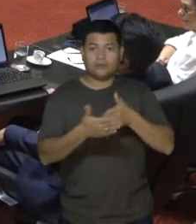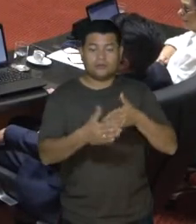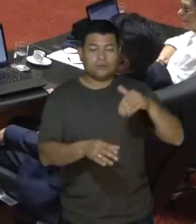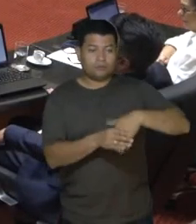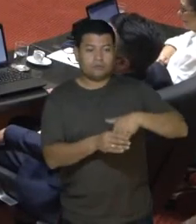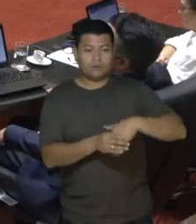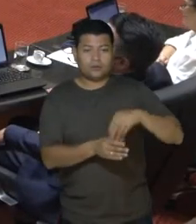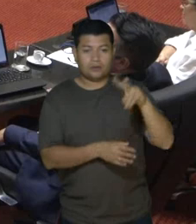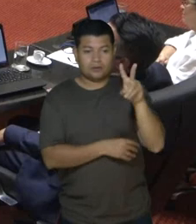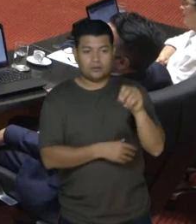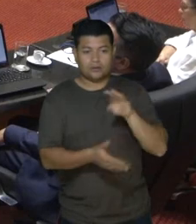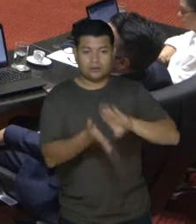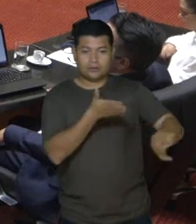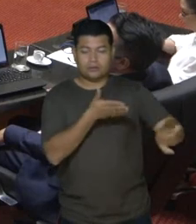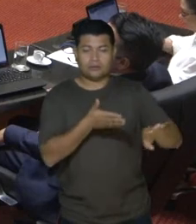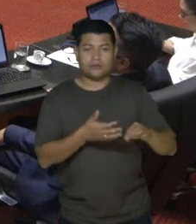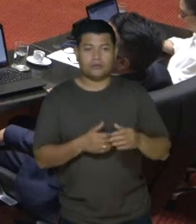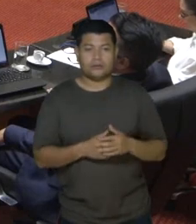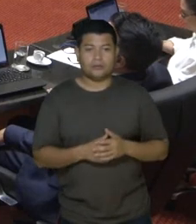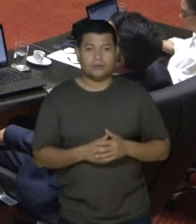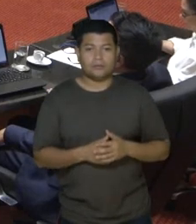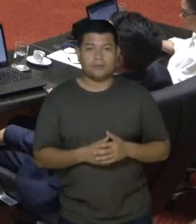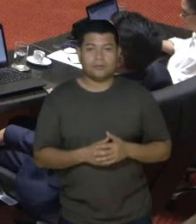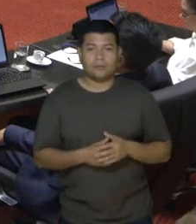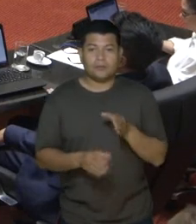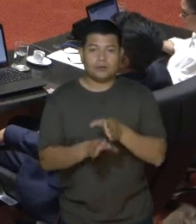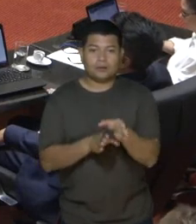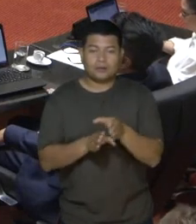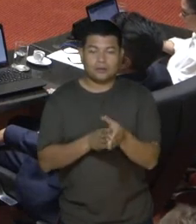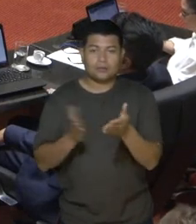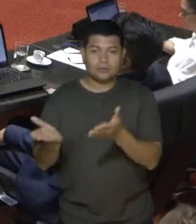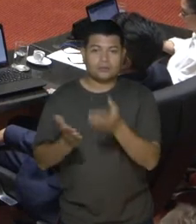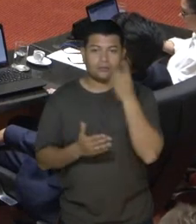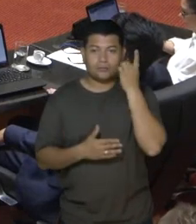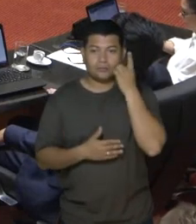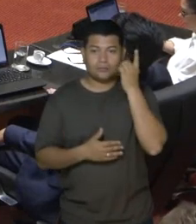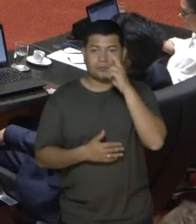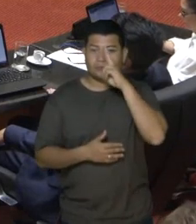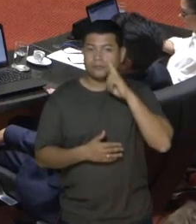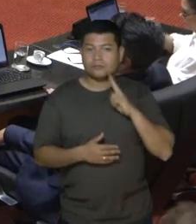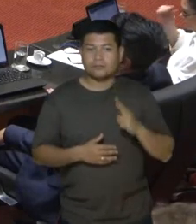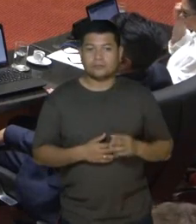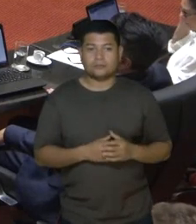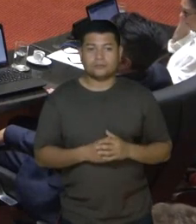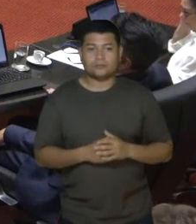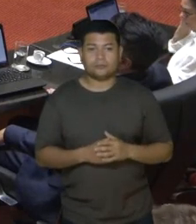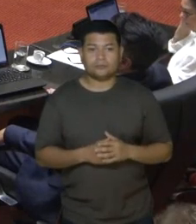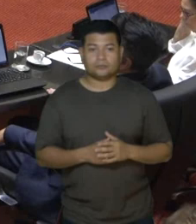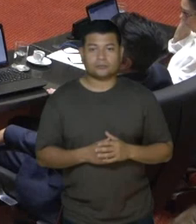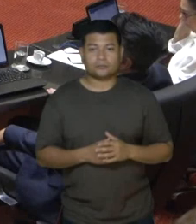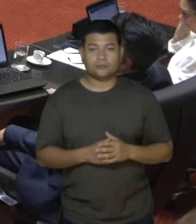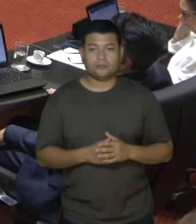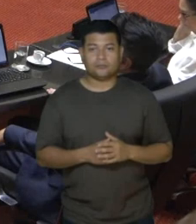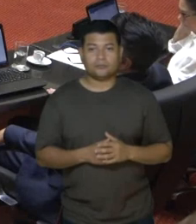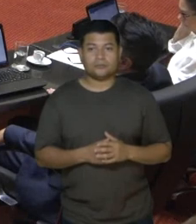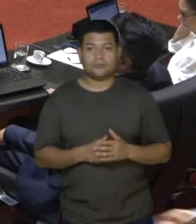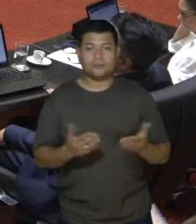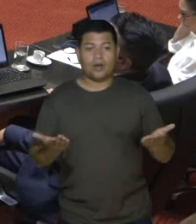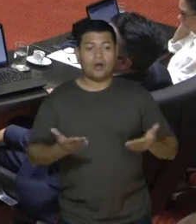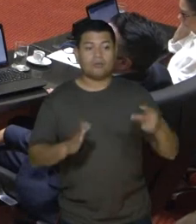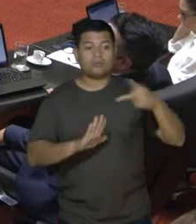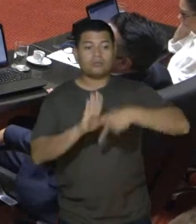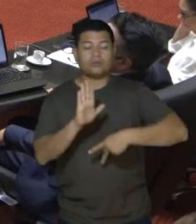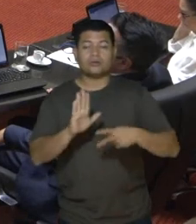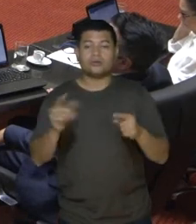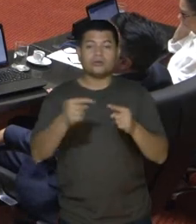não, rejeita o veto. Para encaminhamento de voto, deputado senhores deputados, Ivan Nats. O que o projeto prevê? Daqui para frente, todas